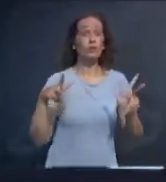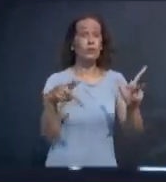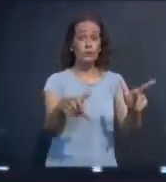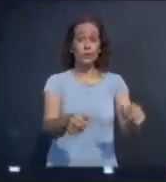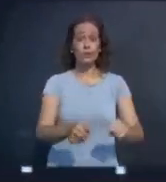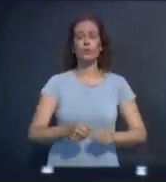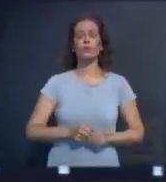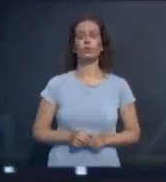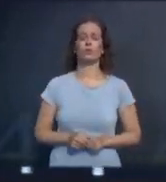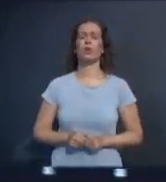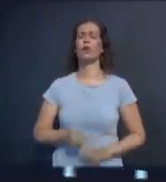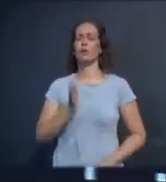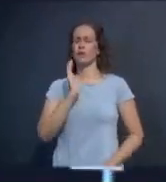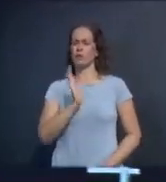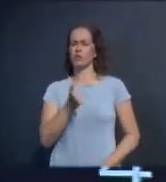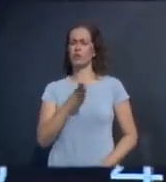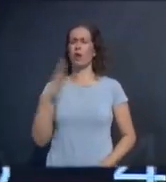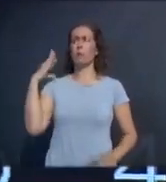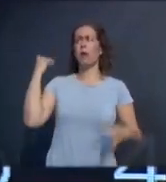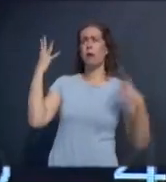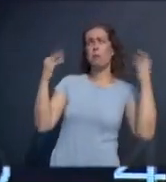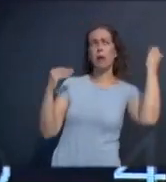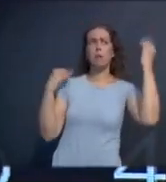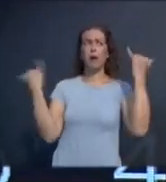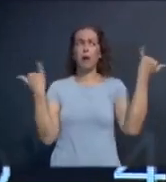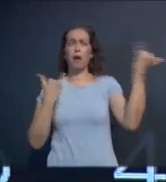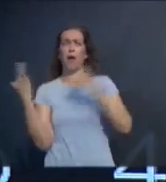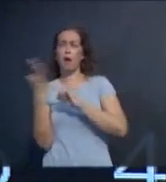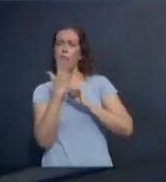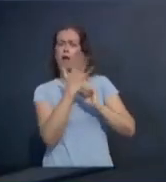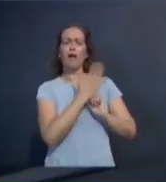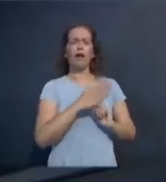pelo que disseste que nós cremos,